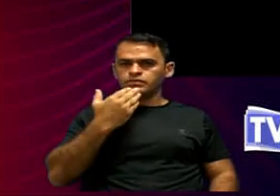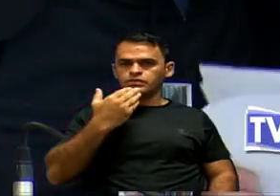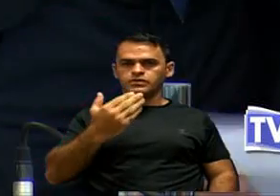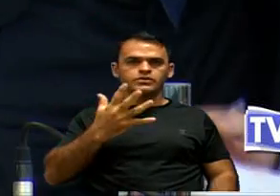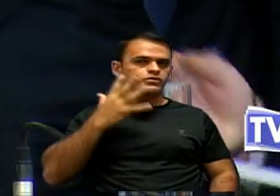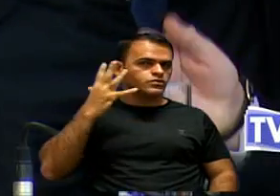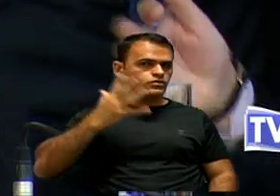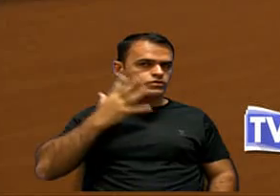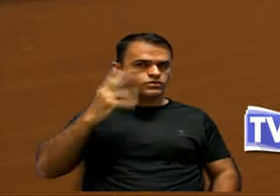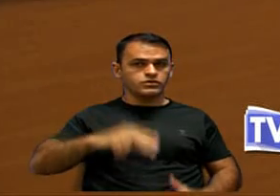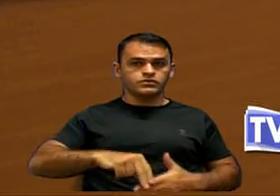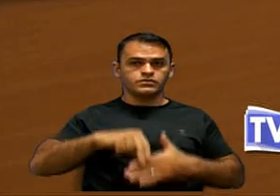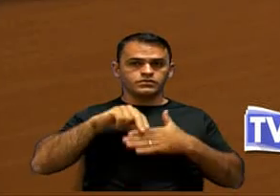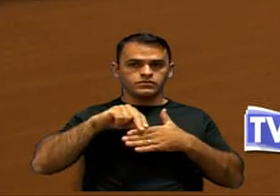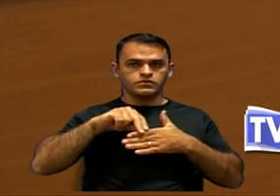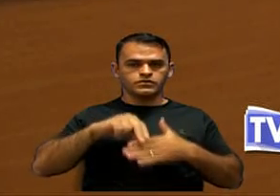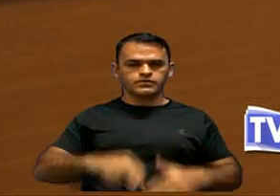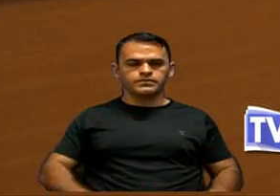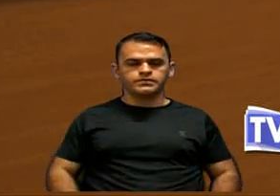na tribuna.